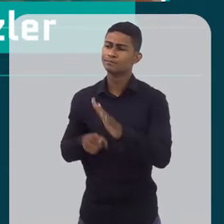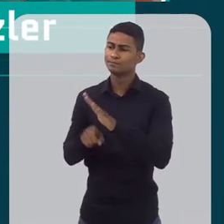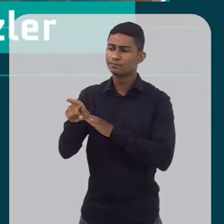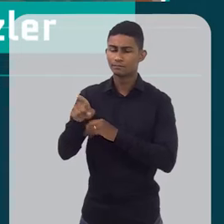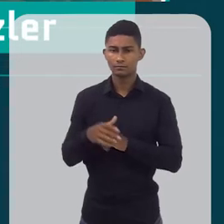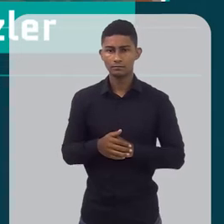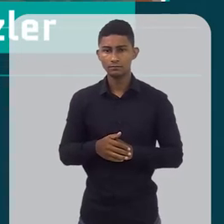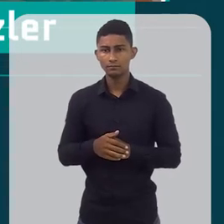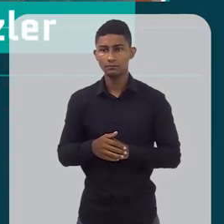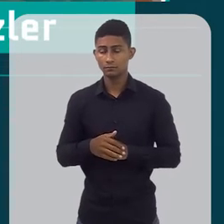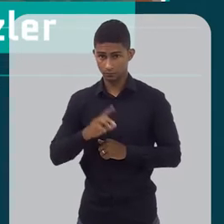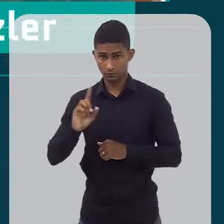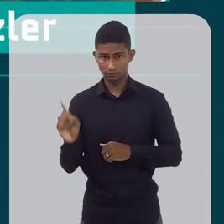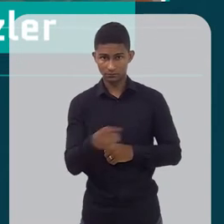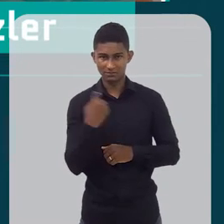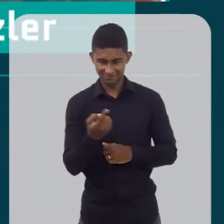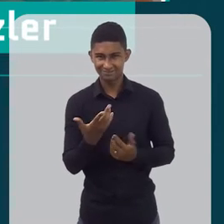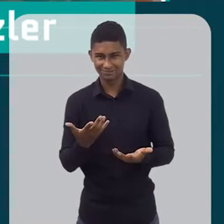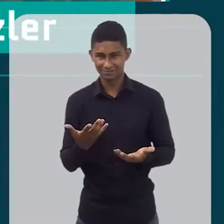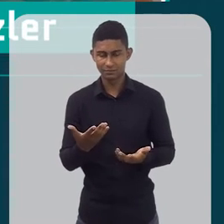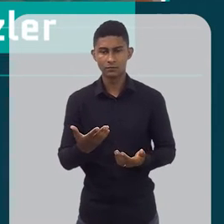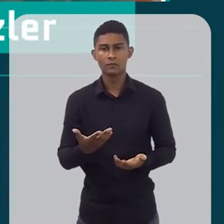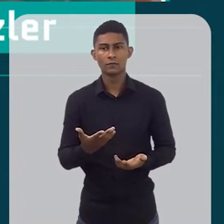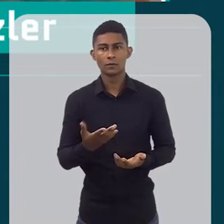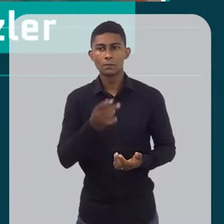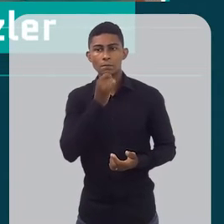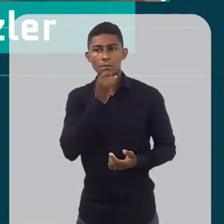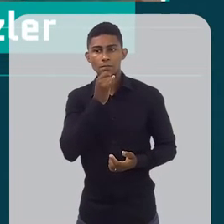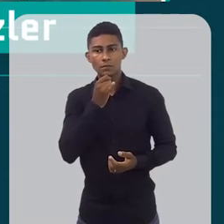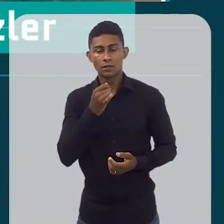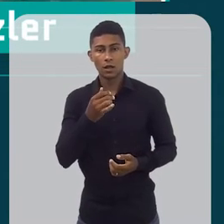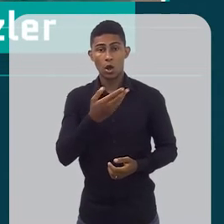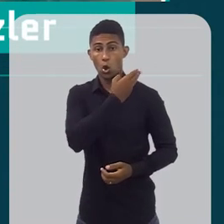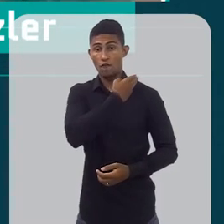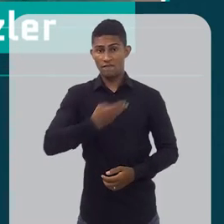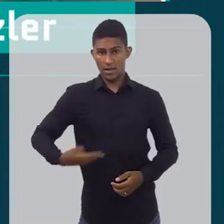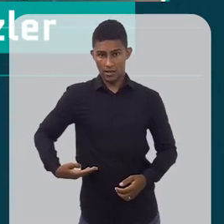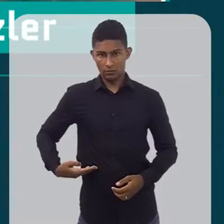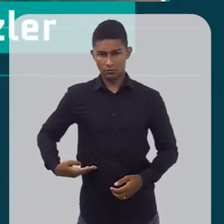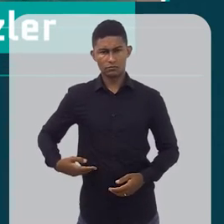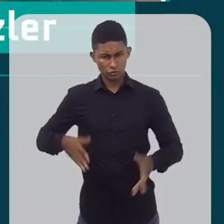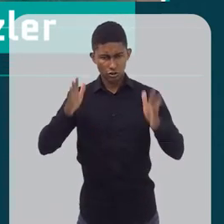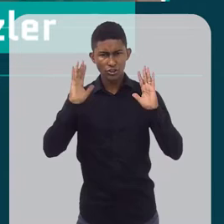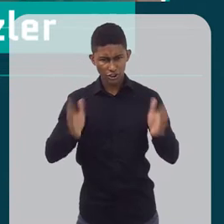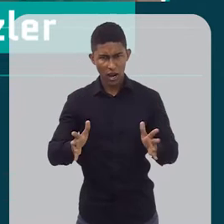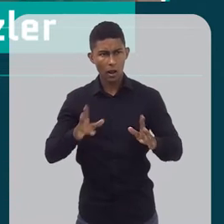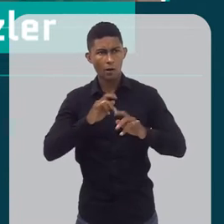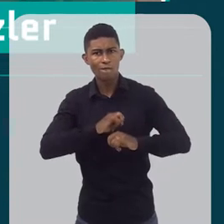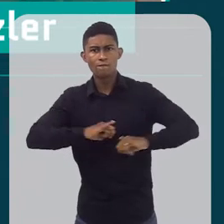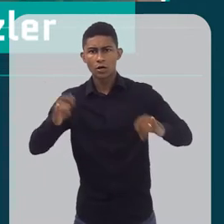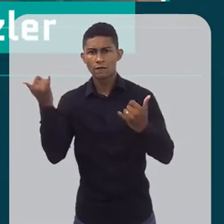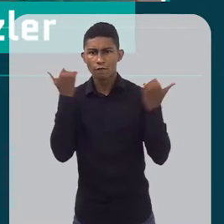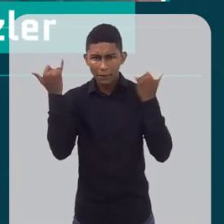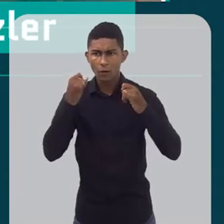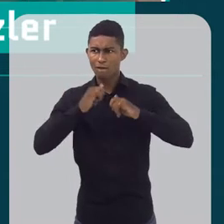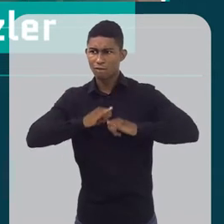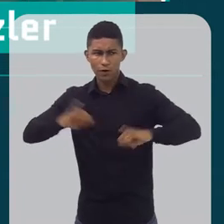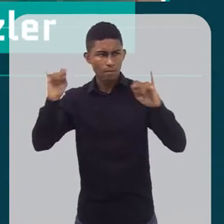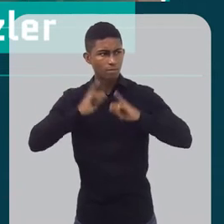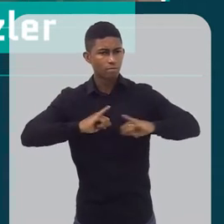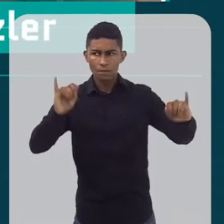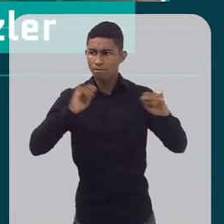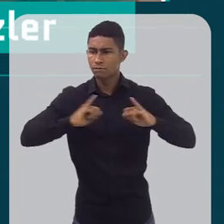nós, enquanto poder público, estamos trabalhando a prevenção nesse sentido? Estamos passando as